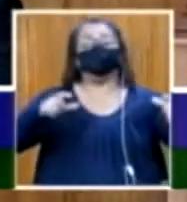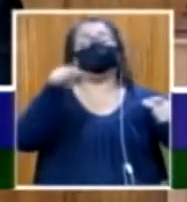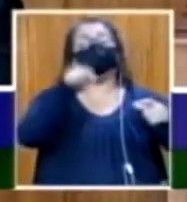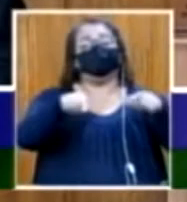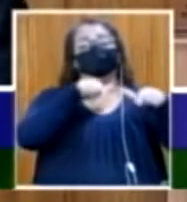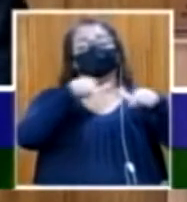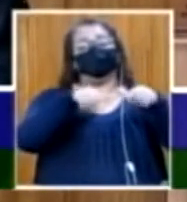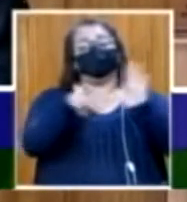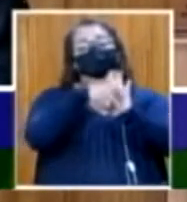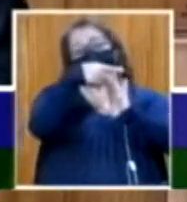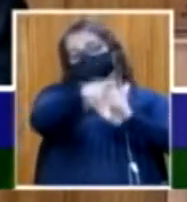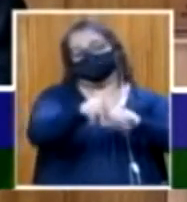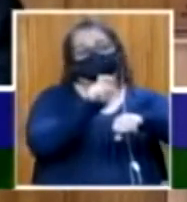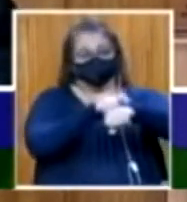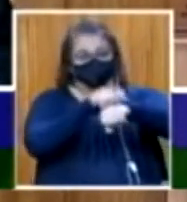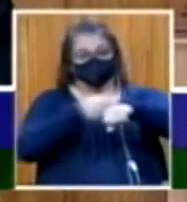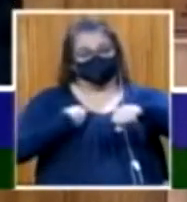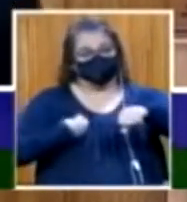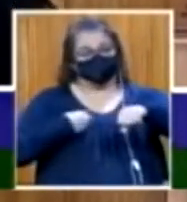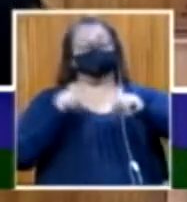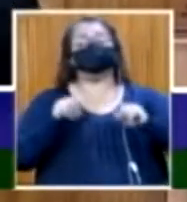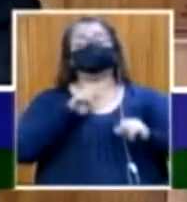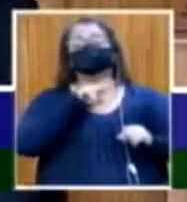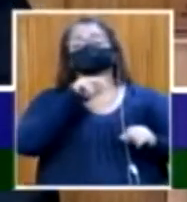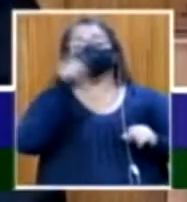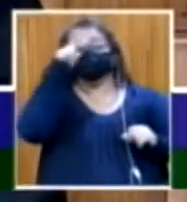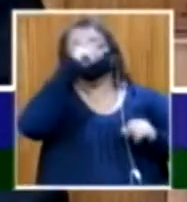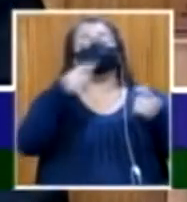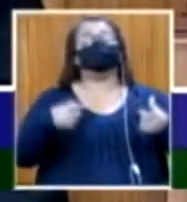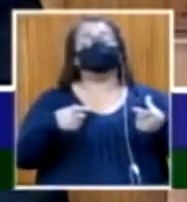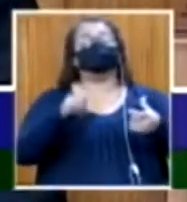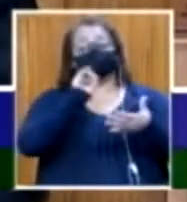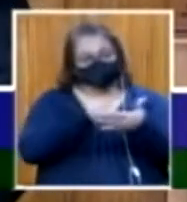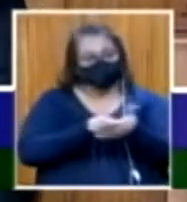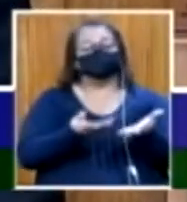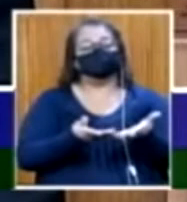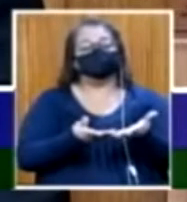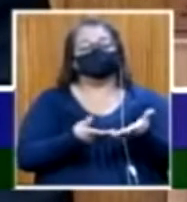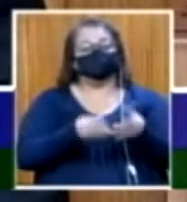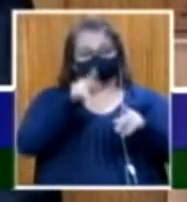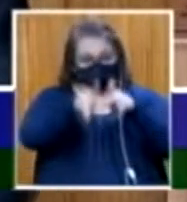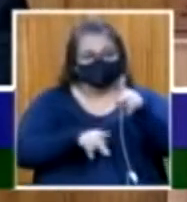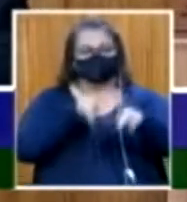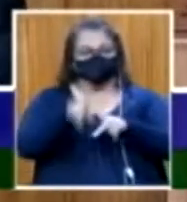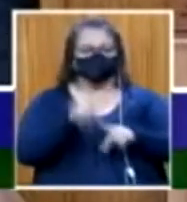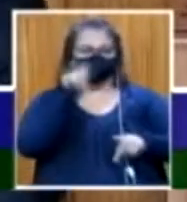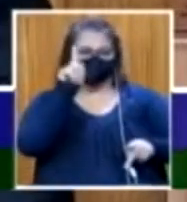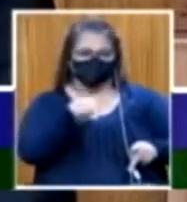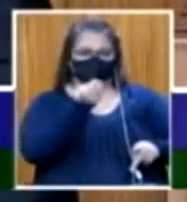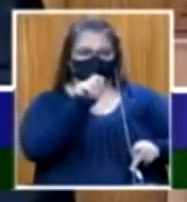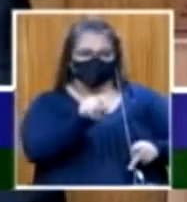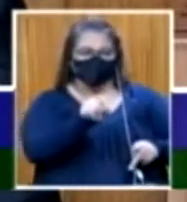médico dele. Onde que isso vai impactar? Na população. Na população. E isso